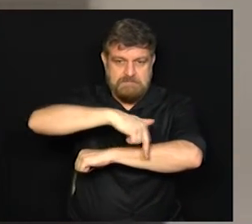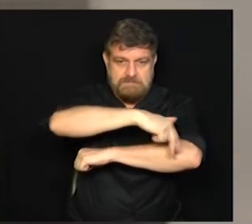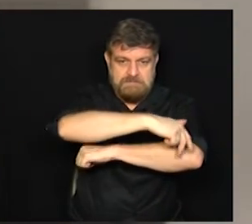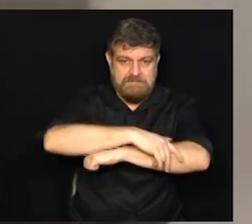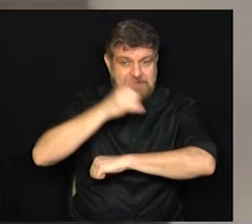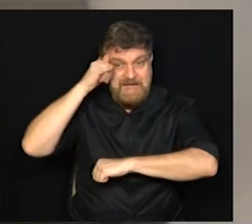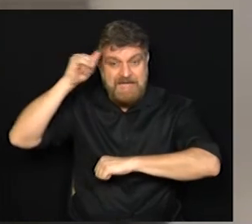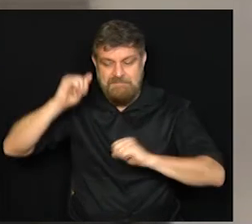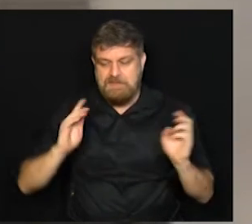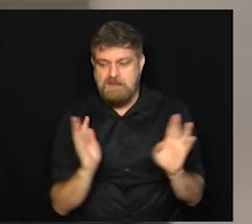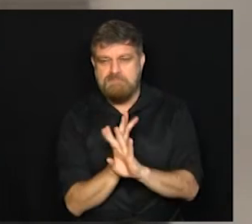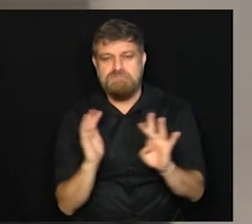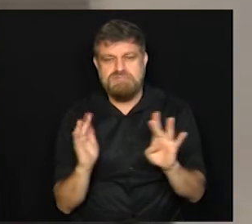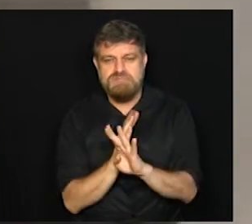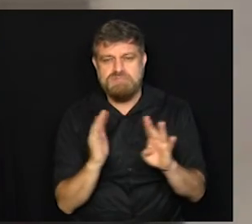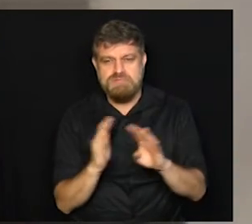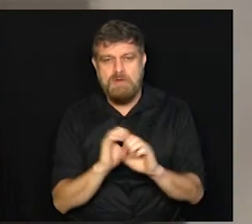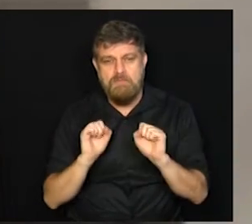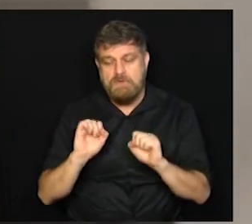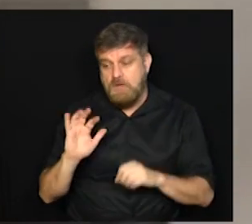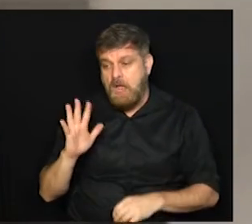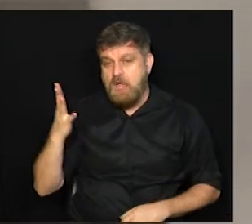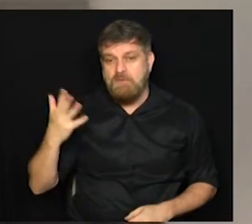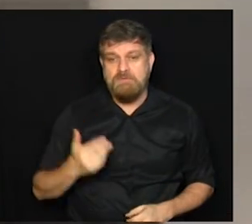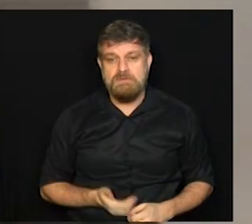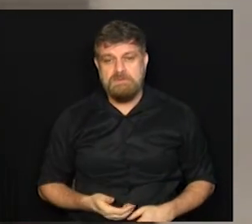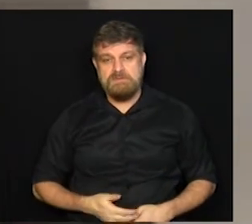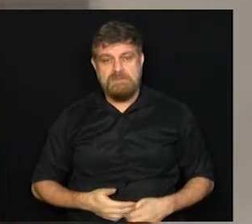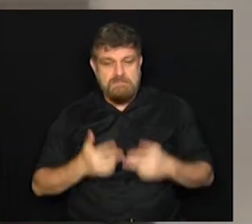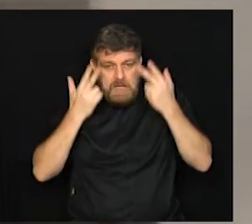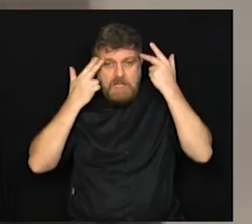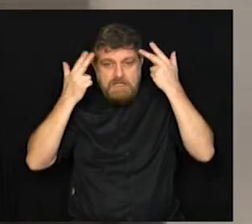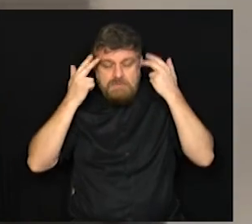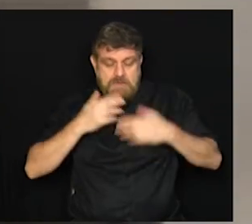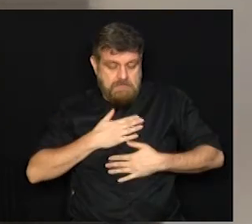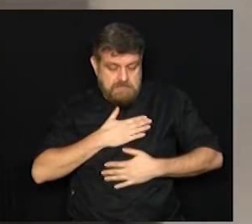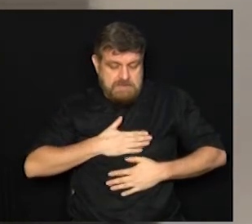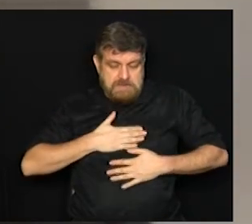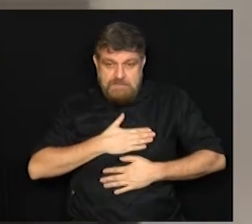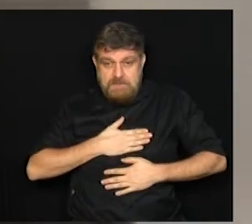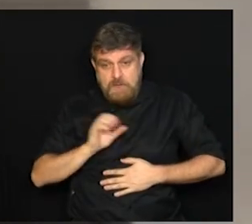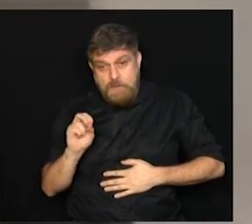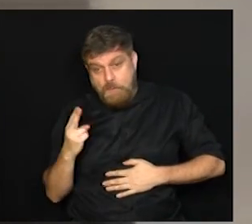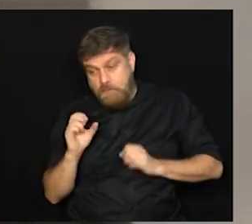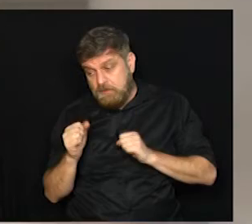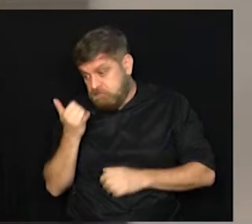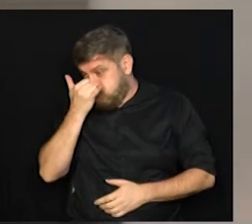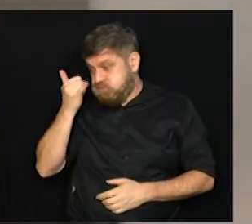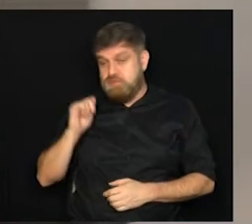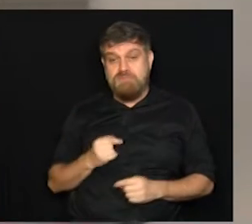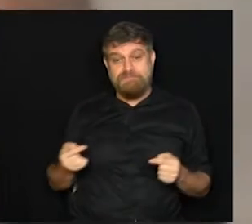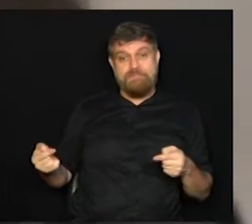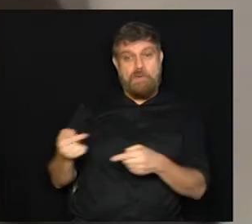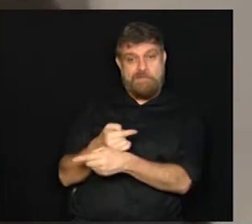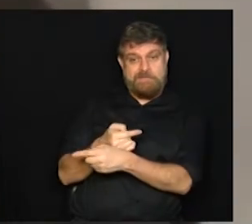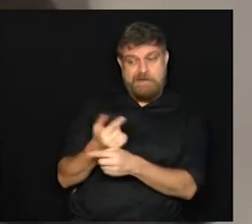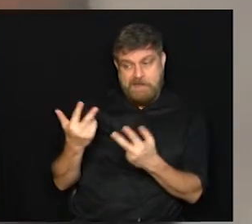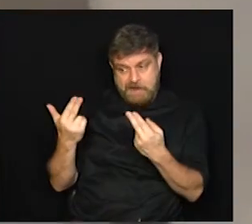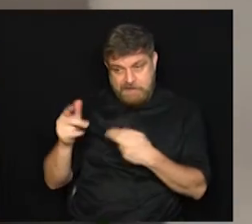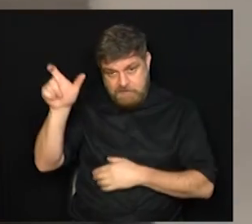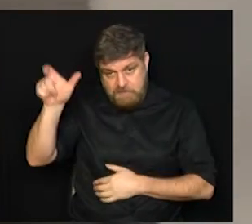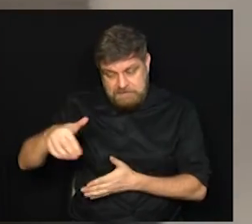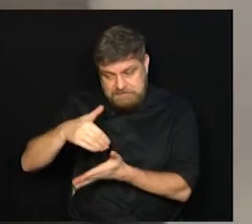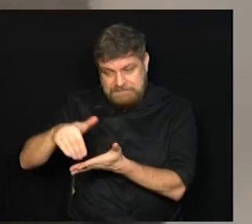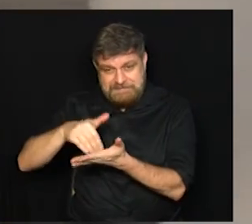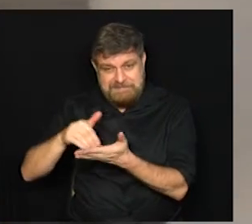aglomerarem, ele acaba acontecendo de uma forma satisfatória. Ou pode acontecer o contrário, como você está citando. Poxa,